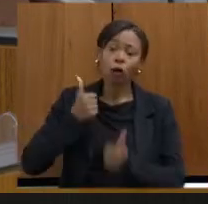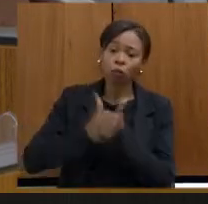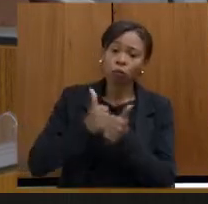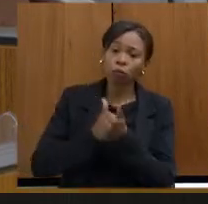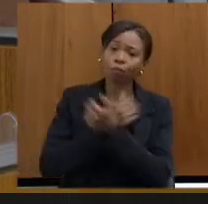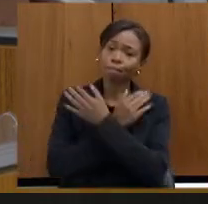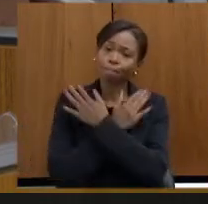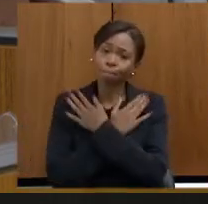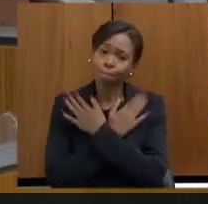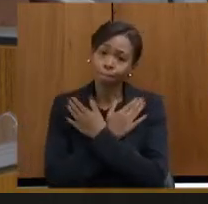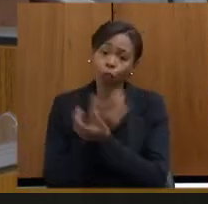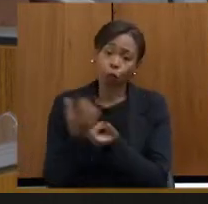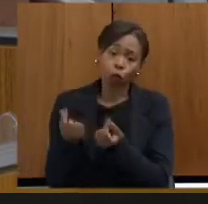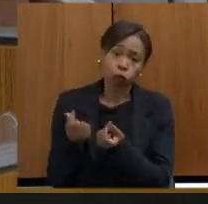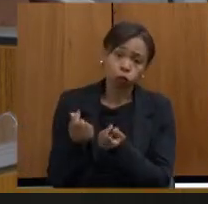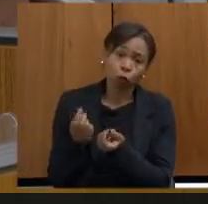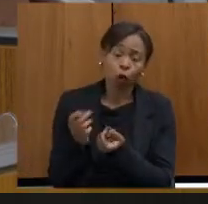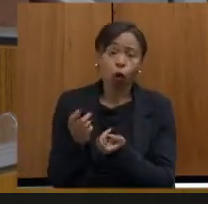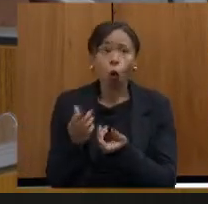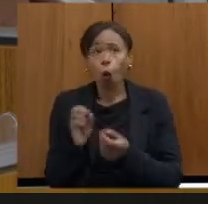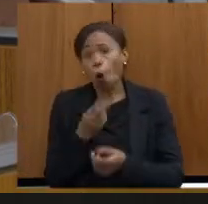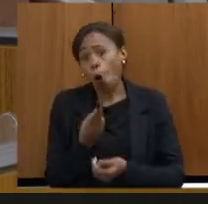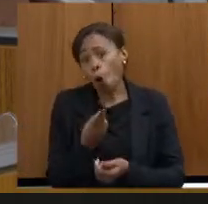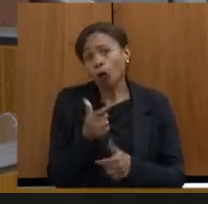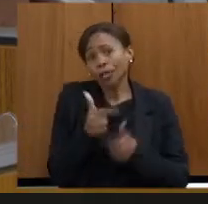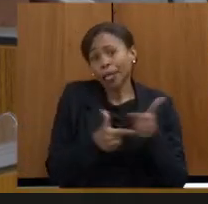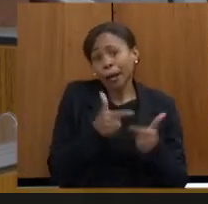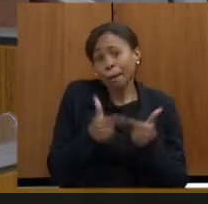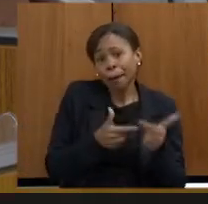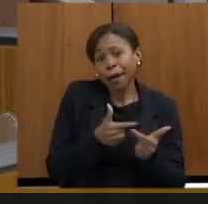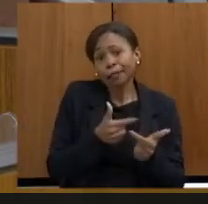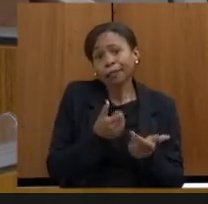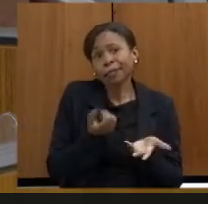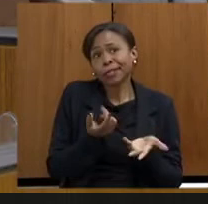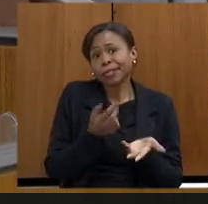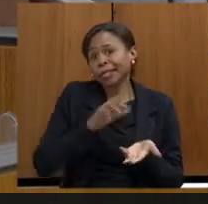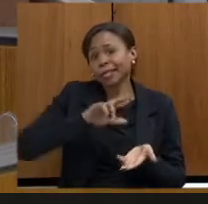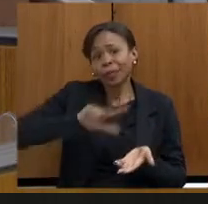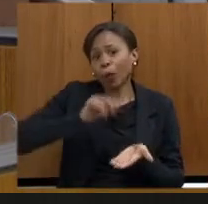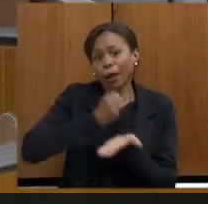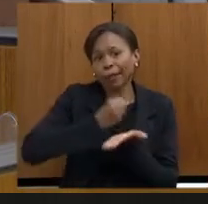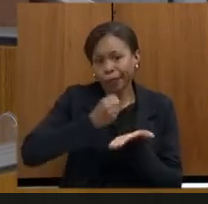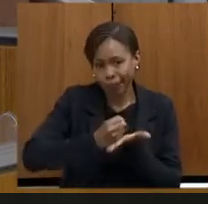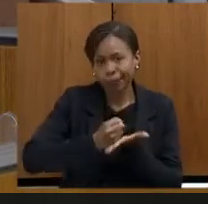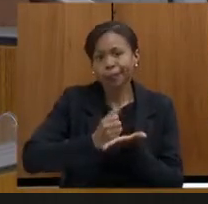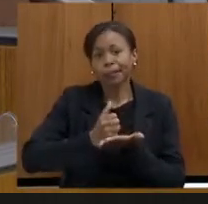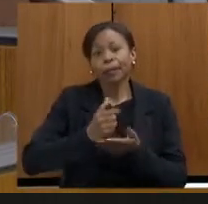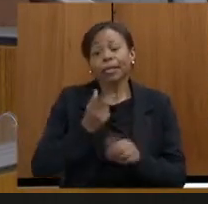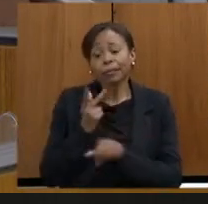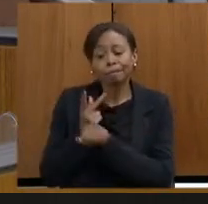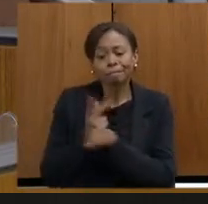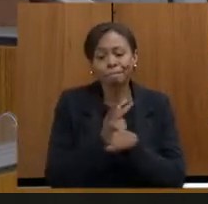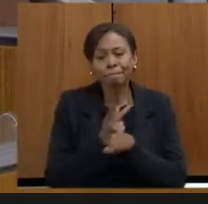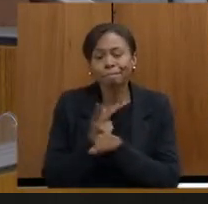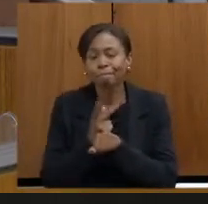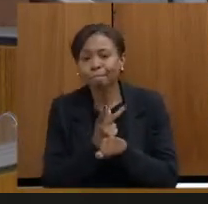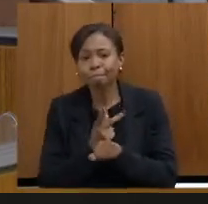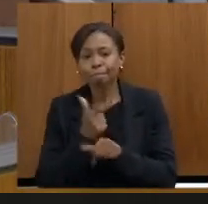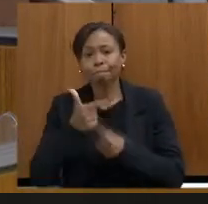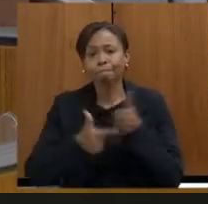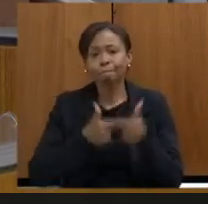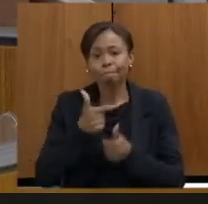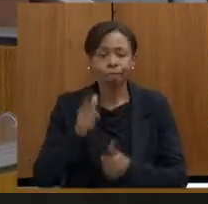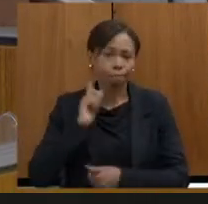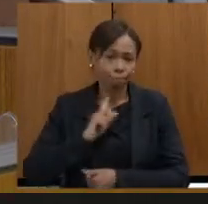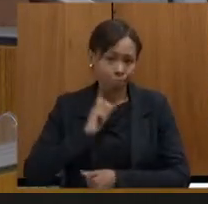desocupados economicamente ou subocupados em termos de jornada ou desalentados da procura de emprego no Estado de Minas